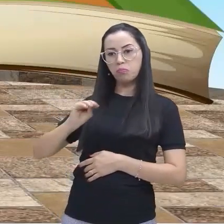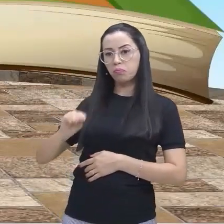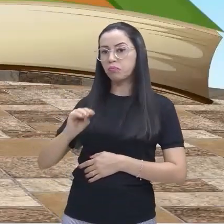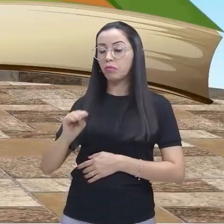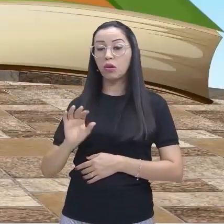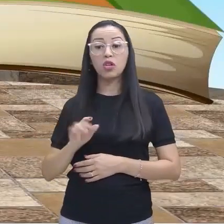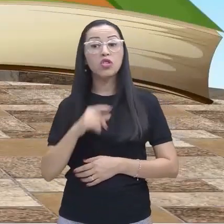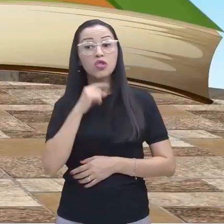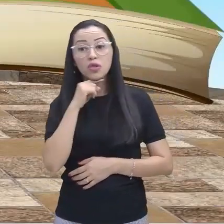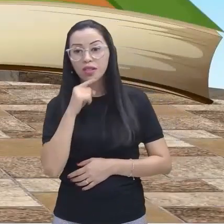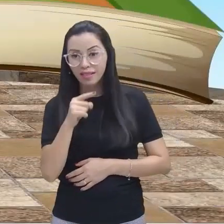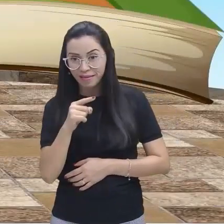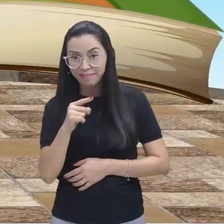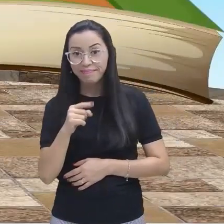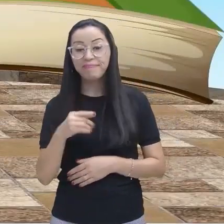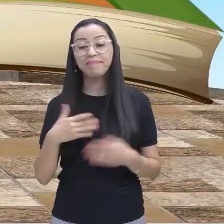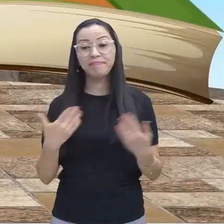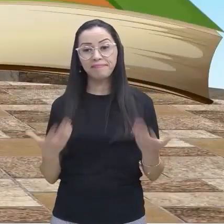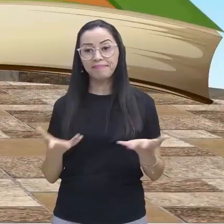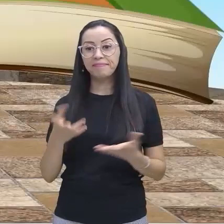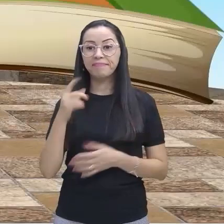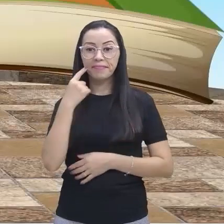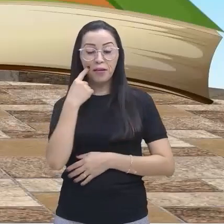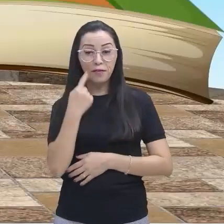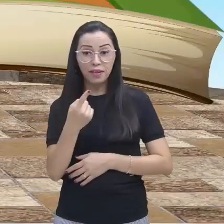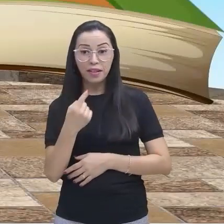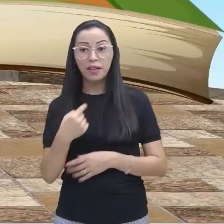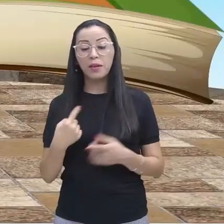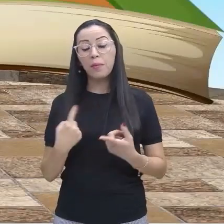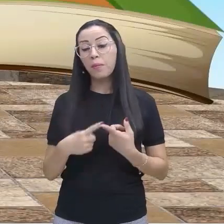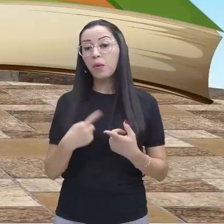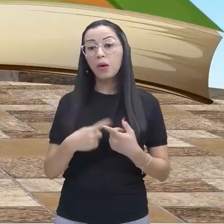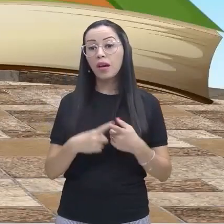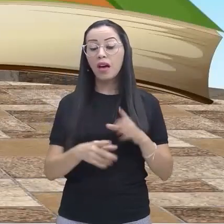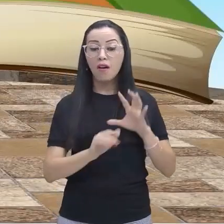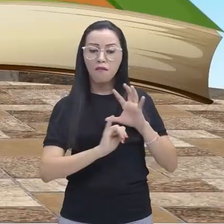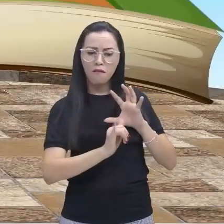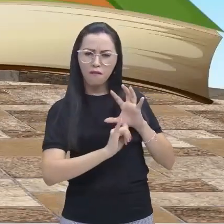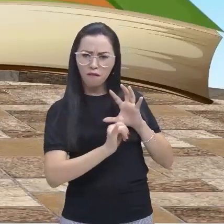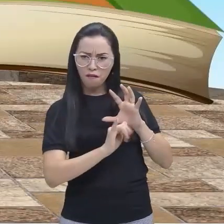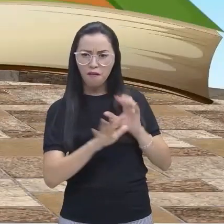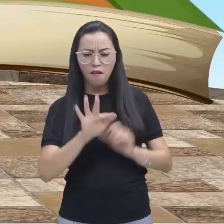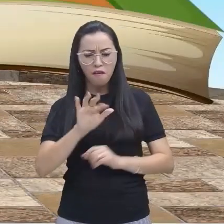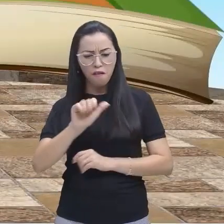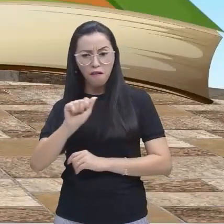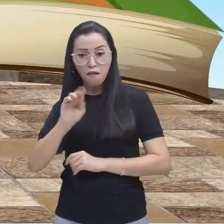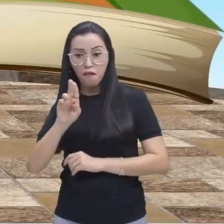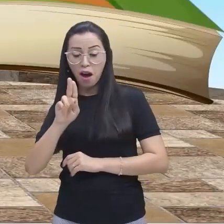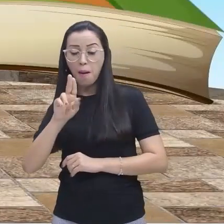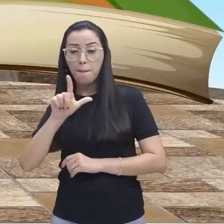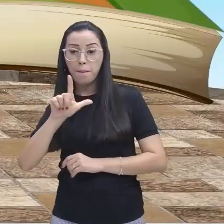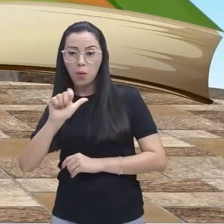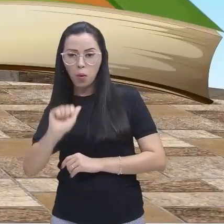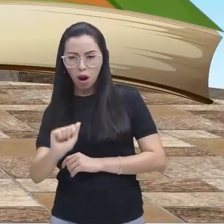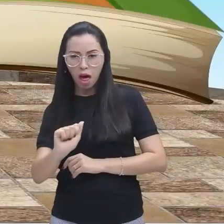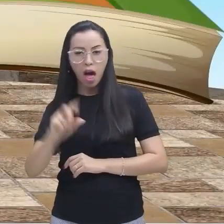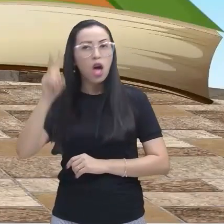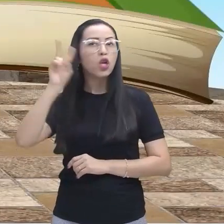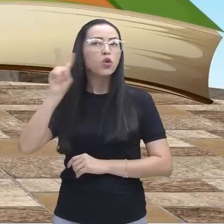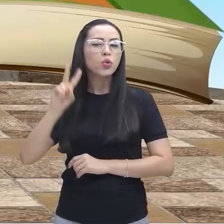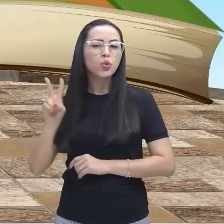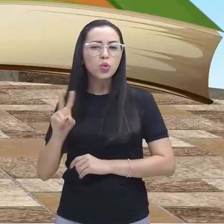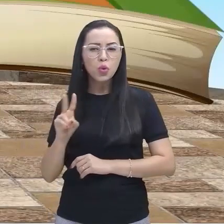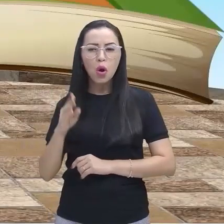Que história legal, que fábula legal. A fábula, geralmente, é uma história que não é muito longa.